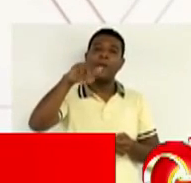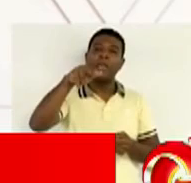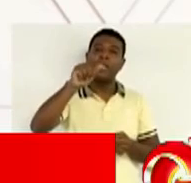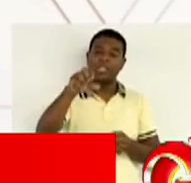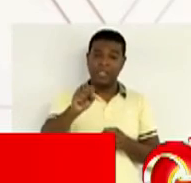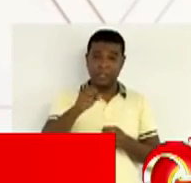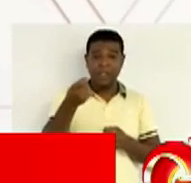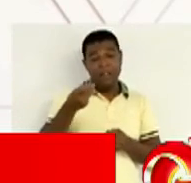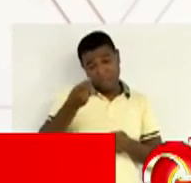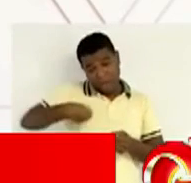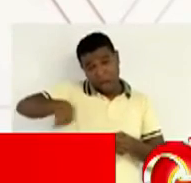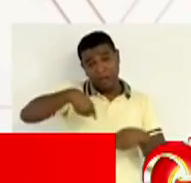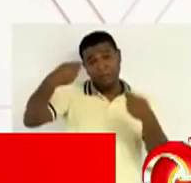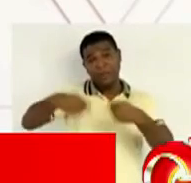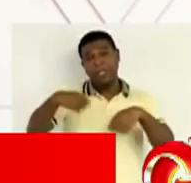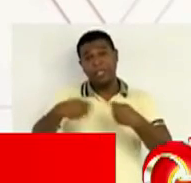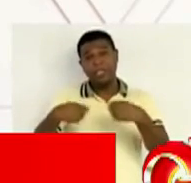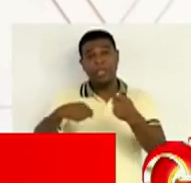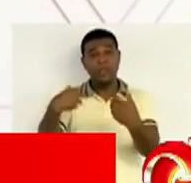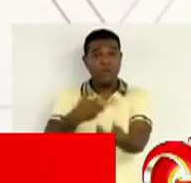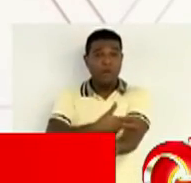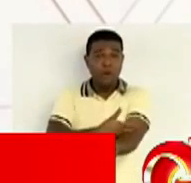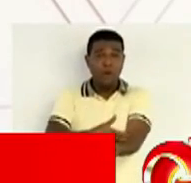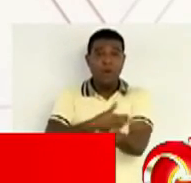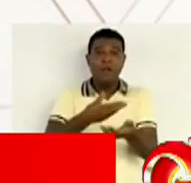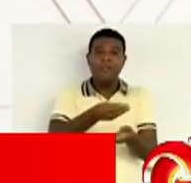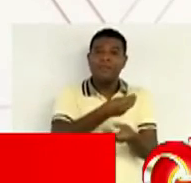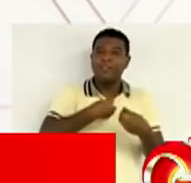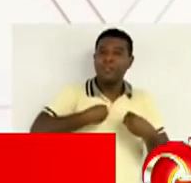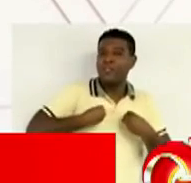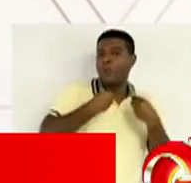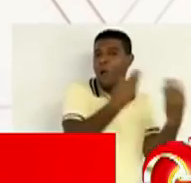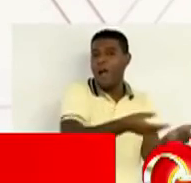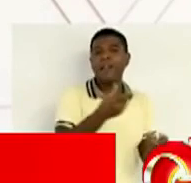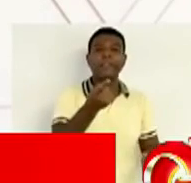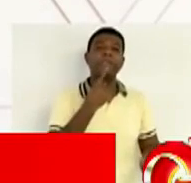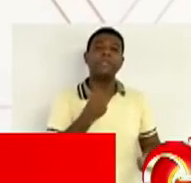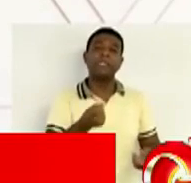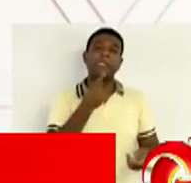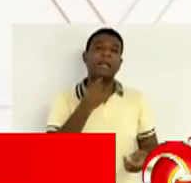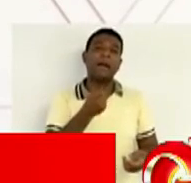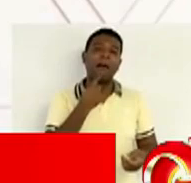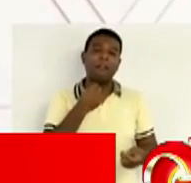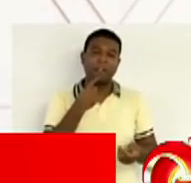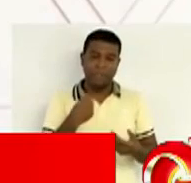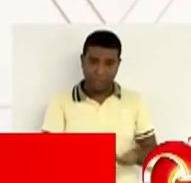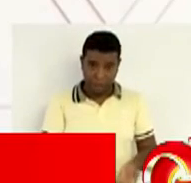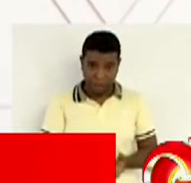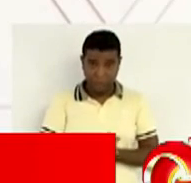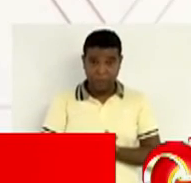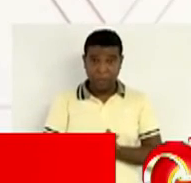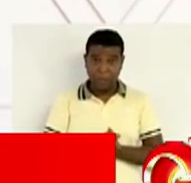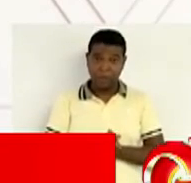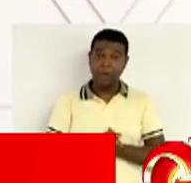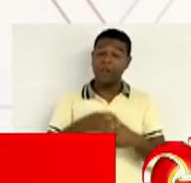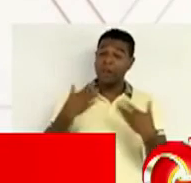de doadores nos vários postos de coletas do Hemominas e o